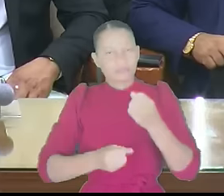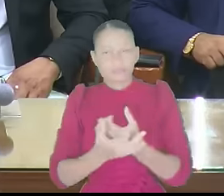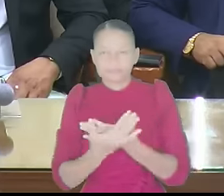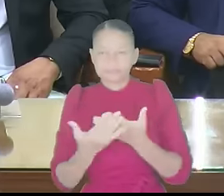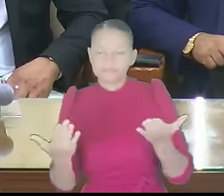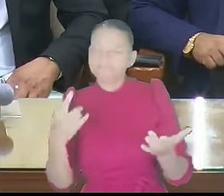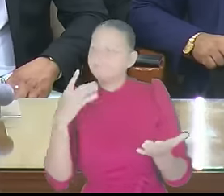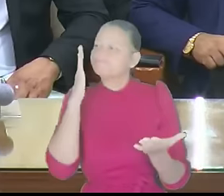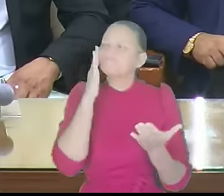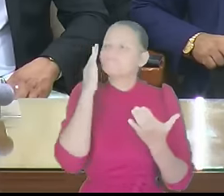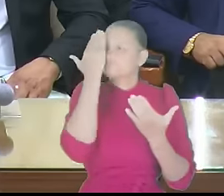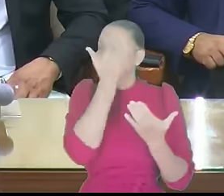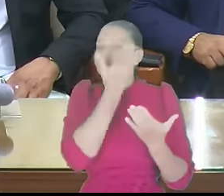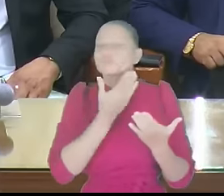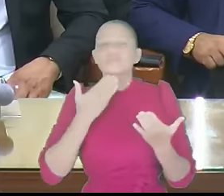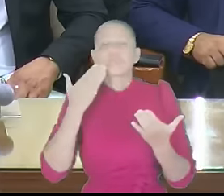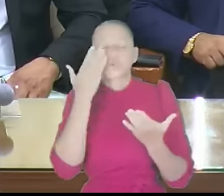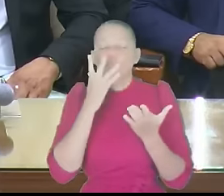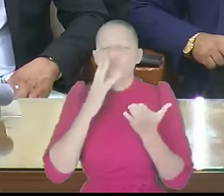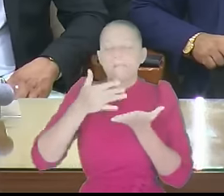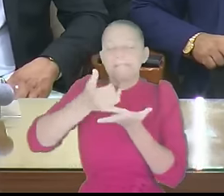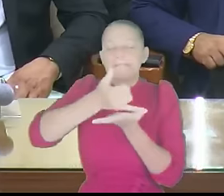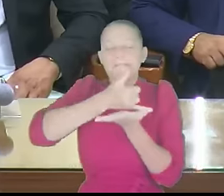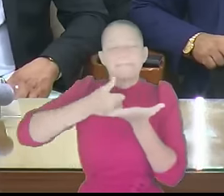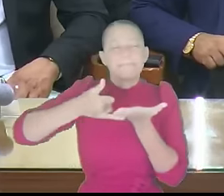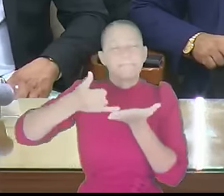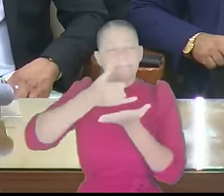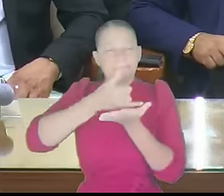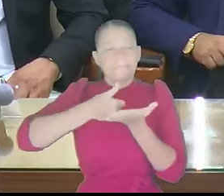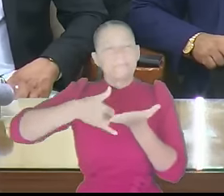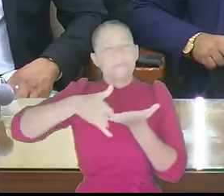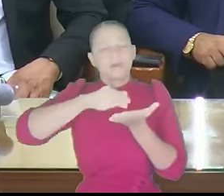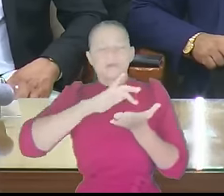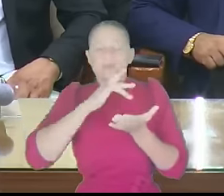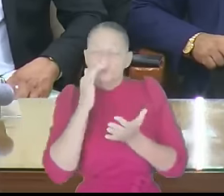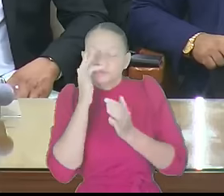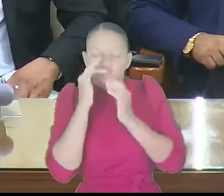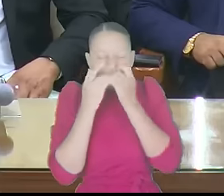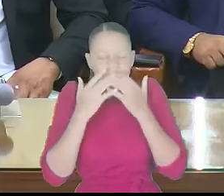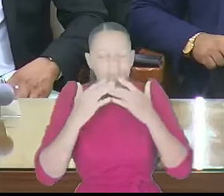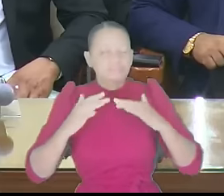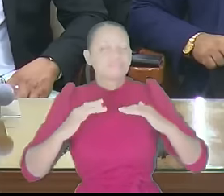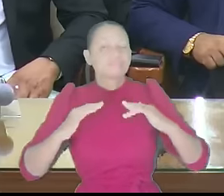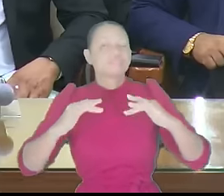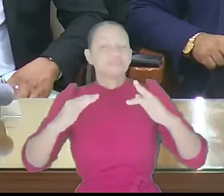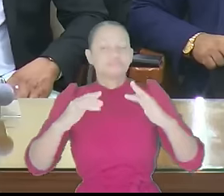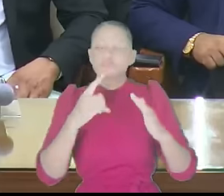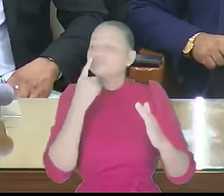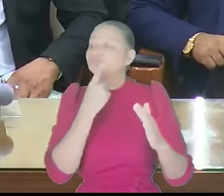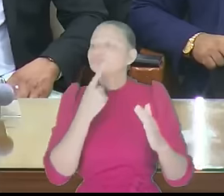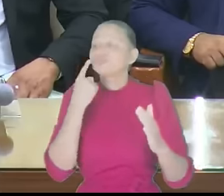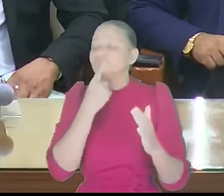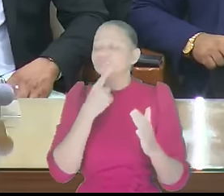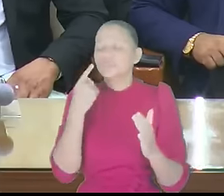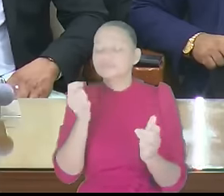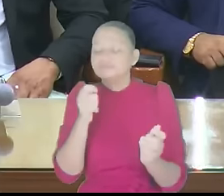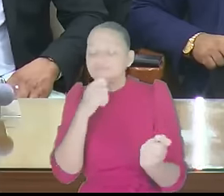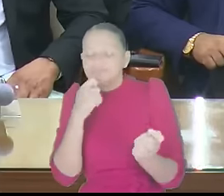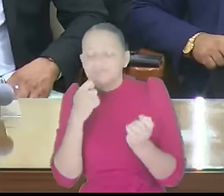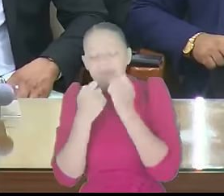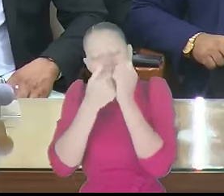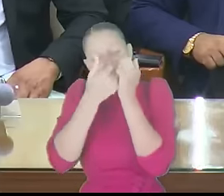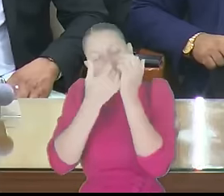faces são como um canteiro de bálsamo, como colinas de ervas aromáticas. Os seus lábios são como lírios que gotejam